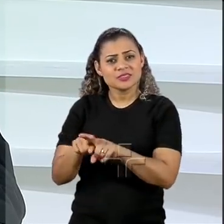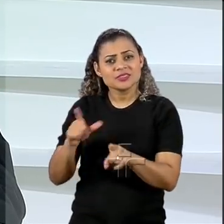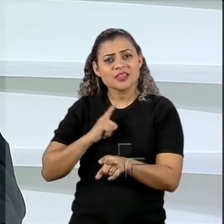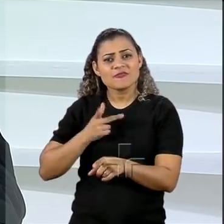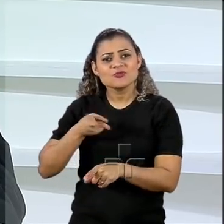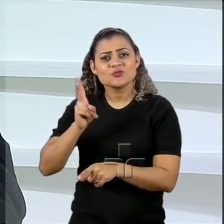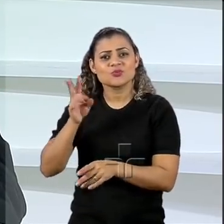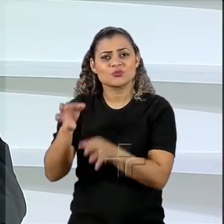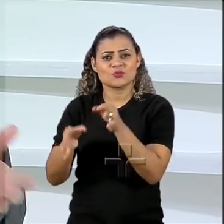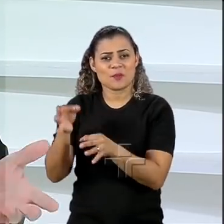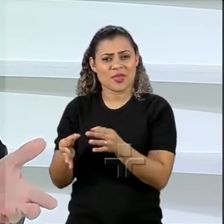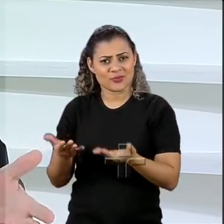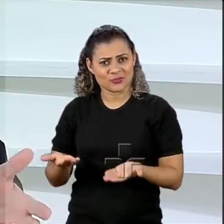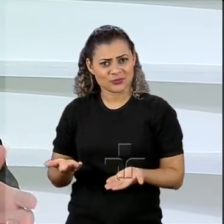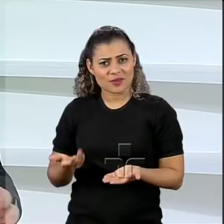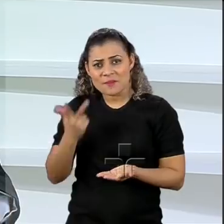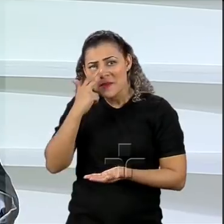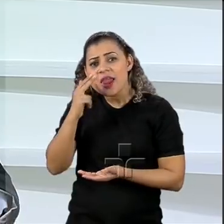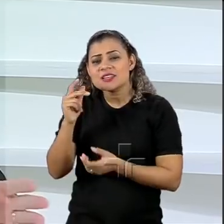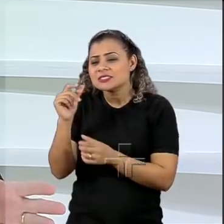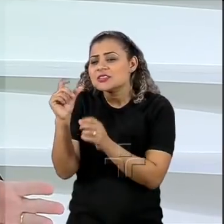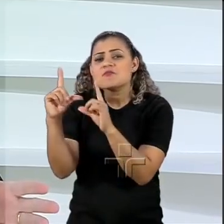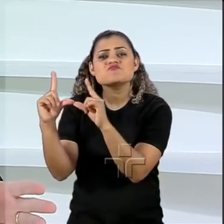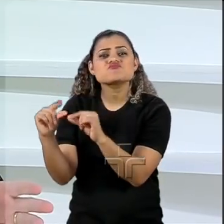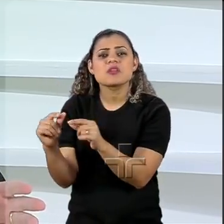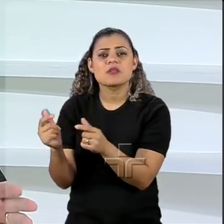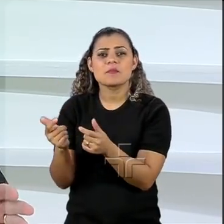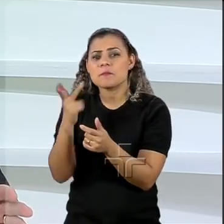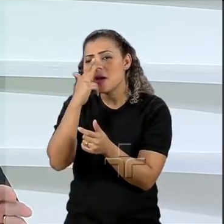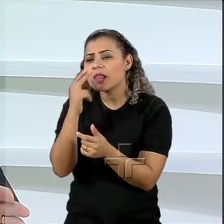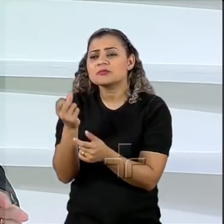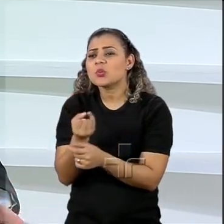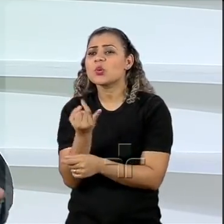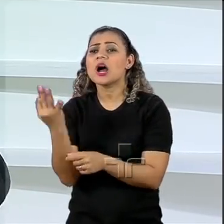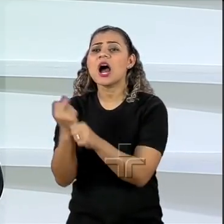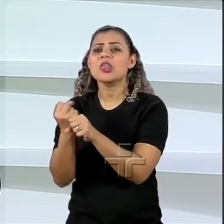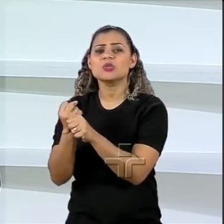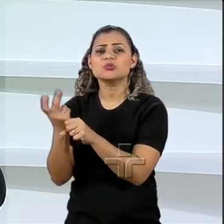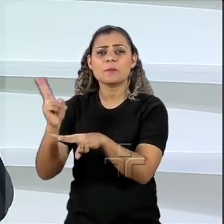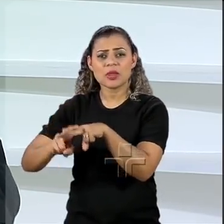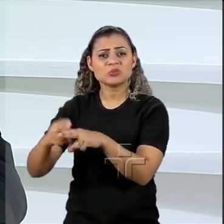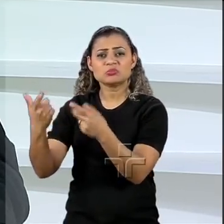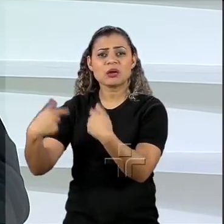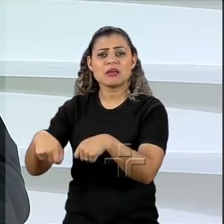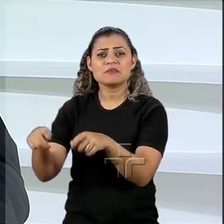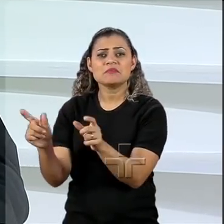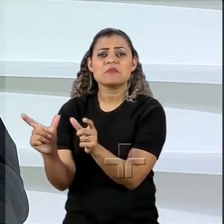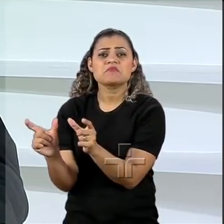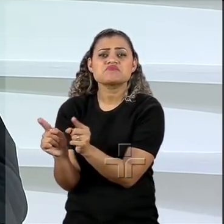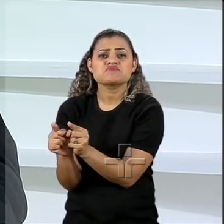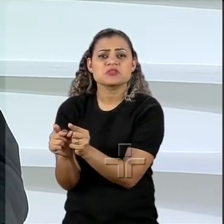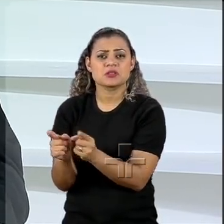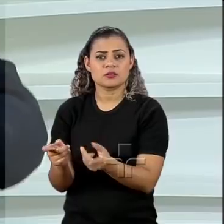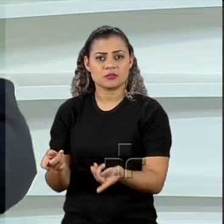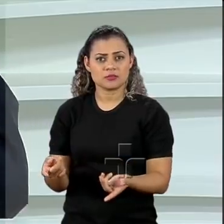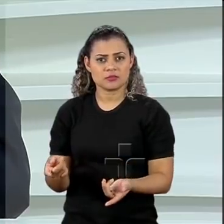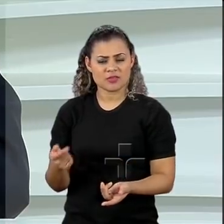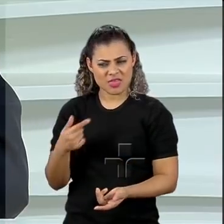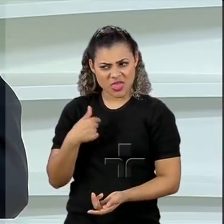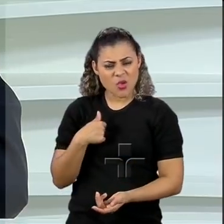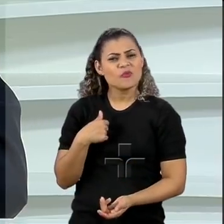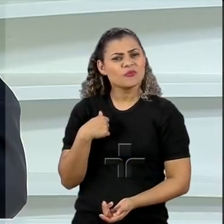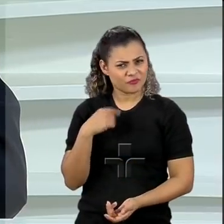segunda instância? Me parece uma contradição nesse sentido, né? Então, eu tenho receio de exortar,